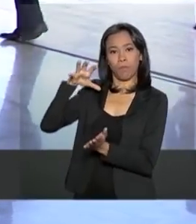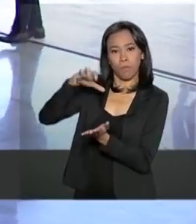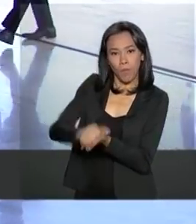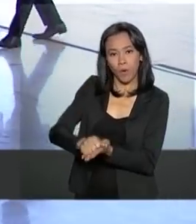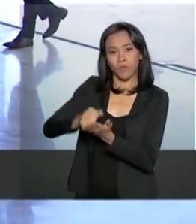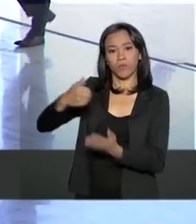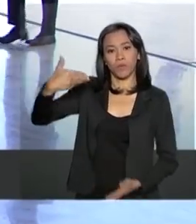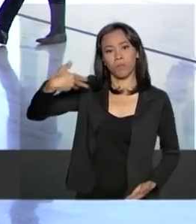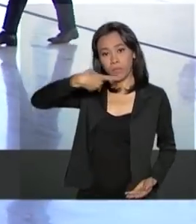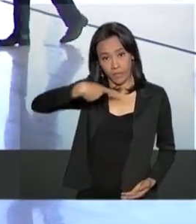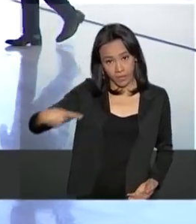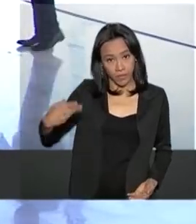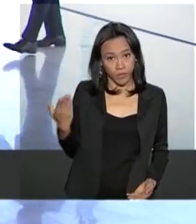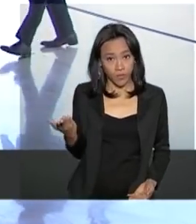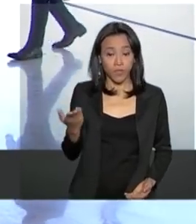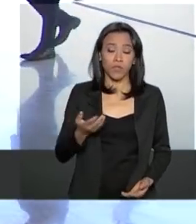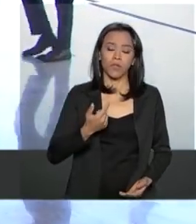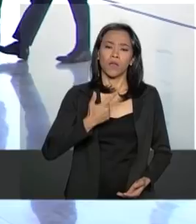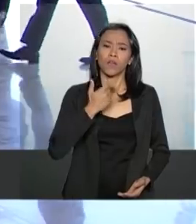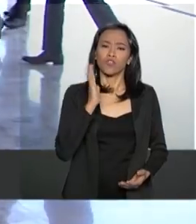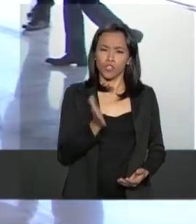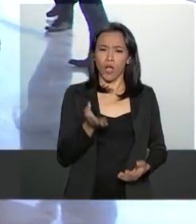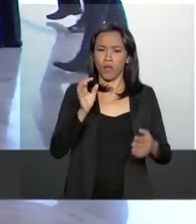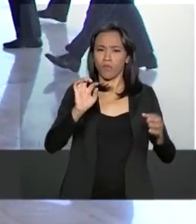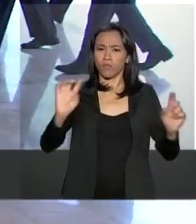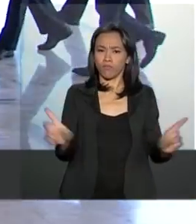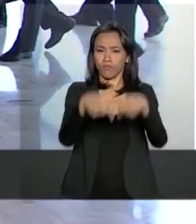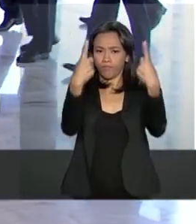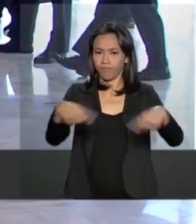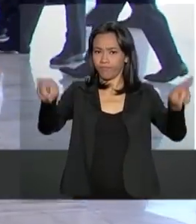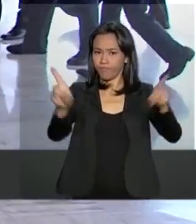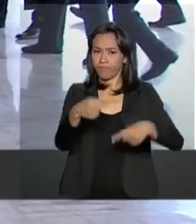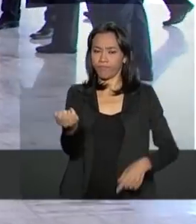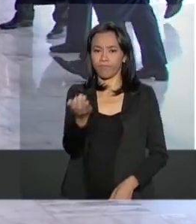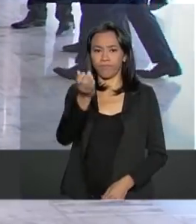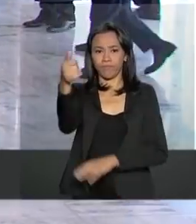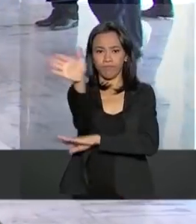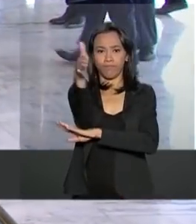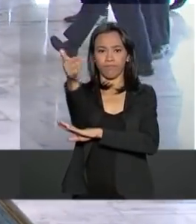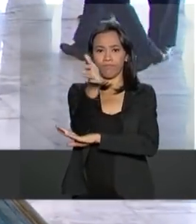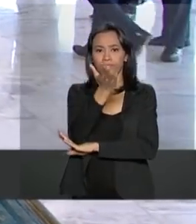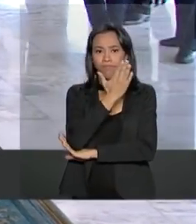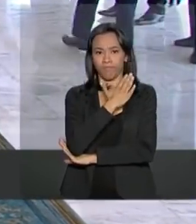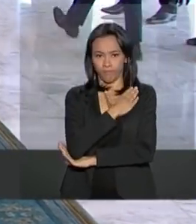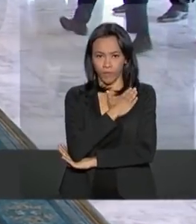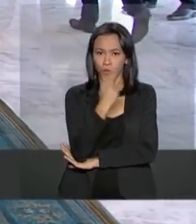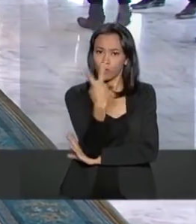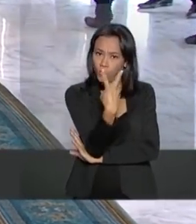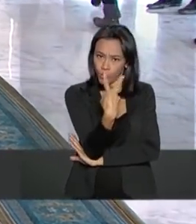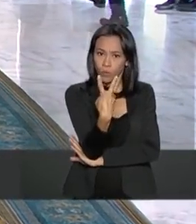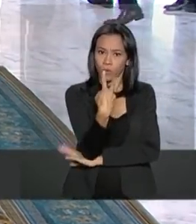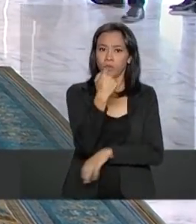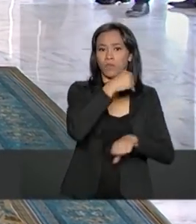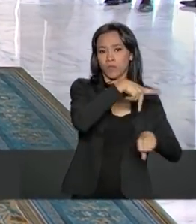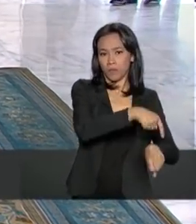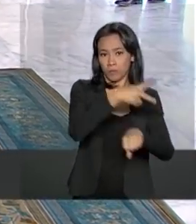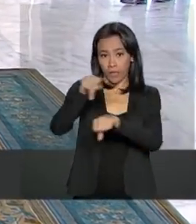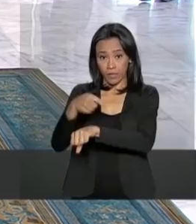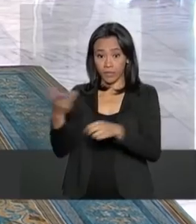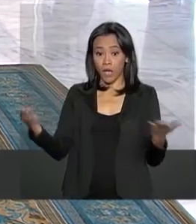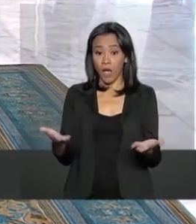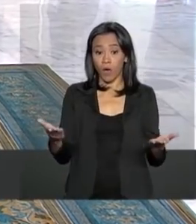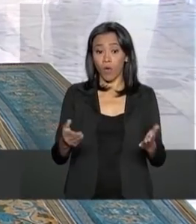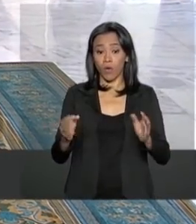Foram executados agora há pouco os dois hinos nacionais. Agora eles estão se posicionando para a